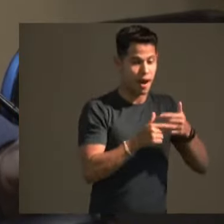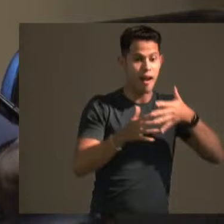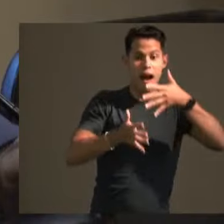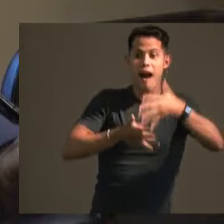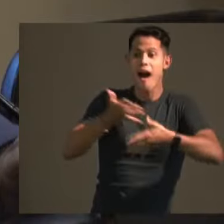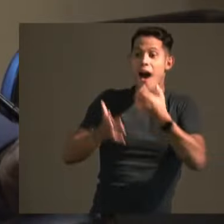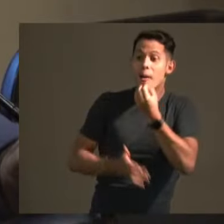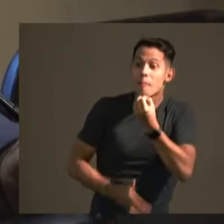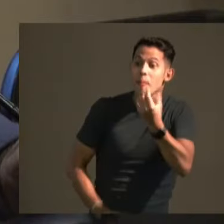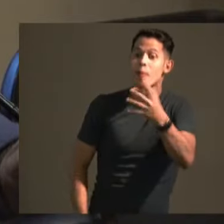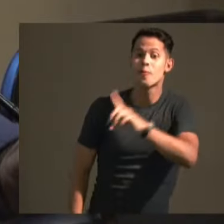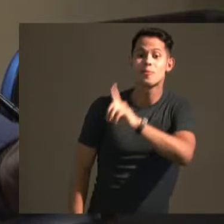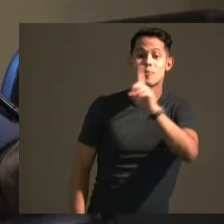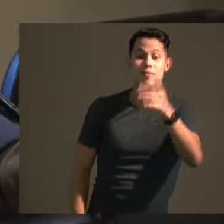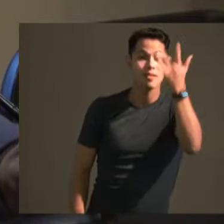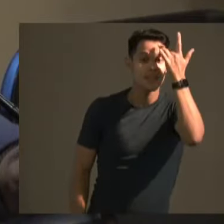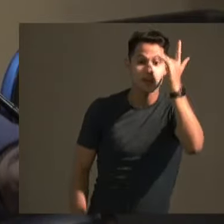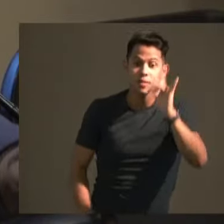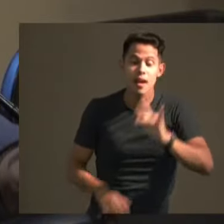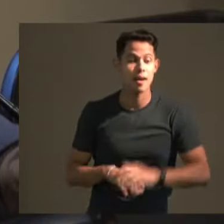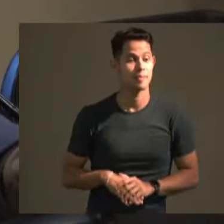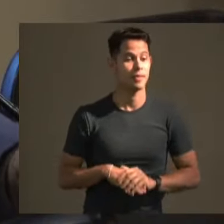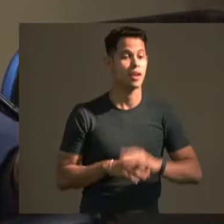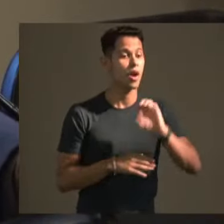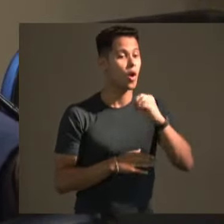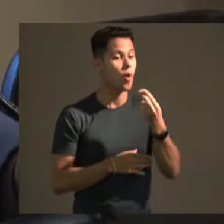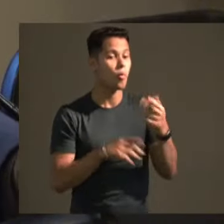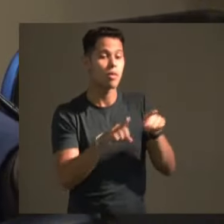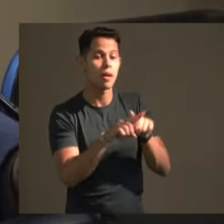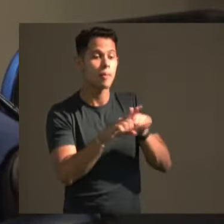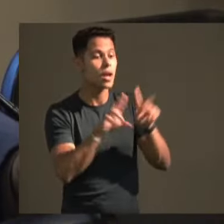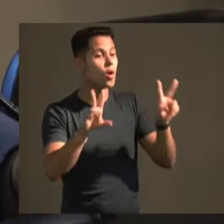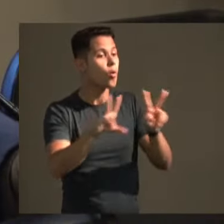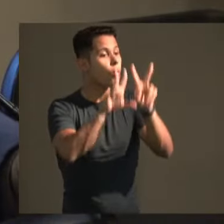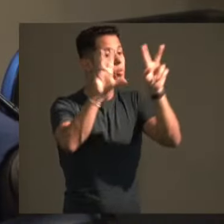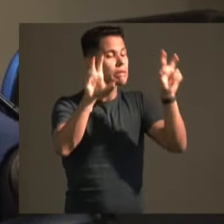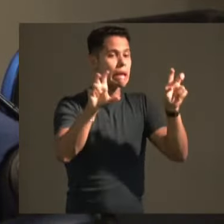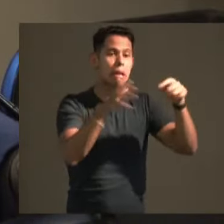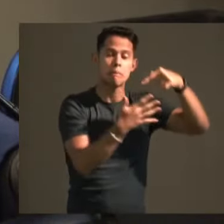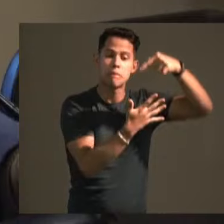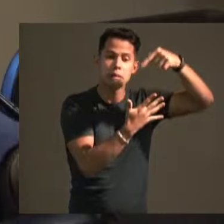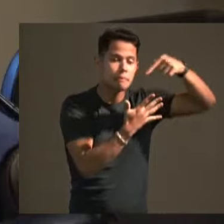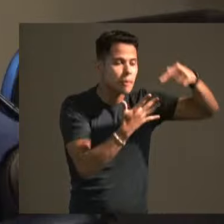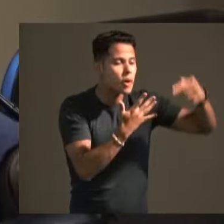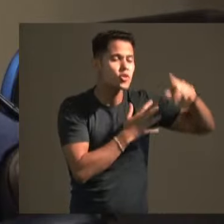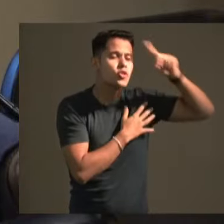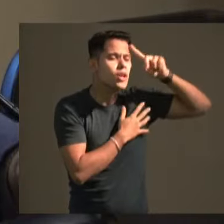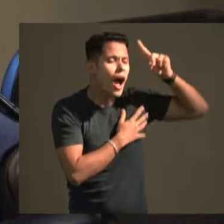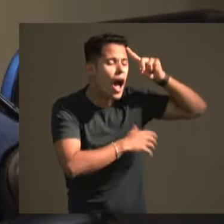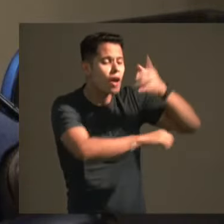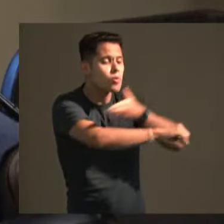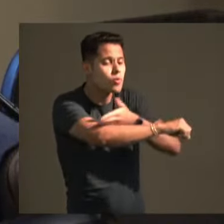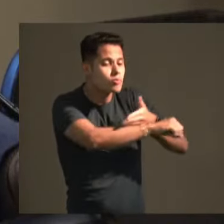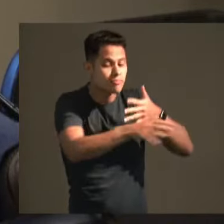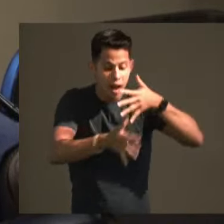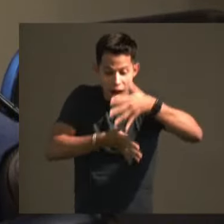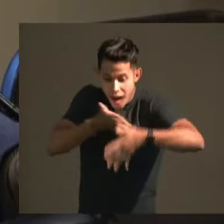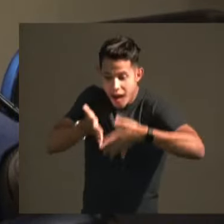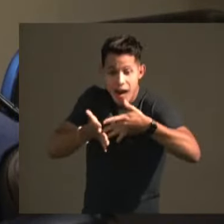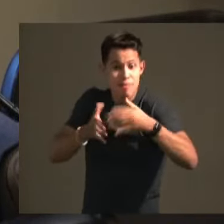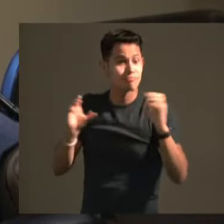nem sequer tratar dos assuntos referentes às questões do dia a dia ali do trabalho,